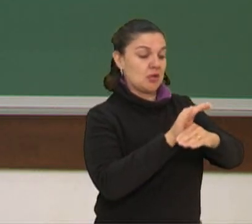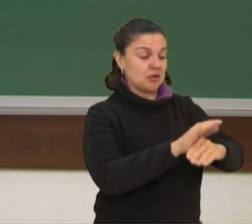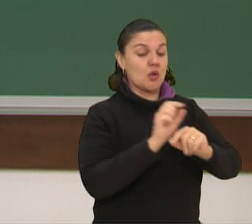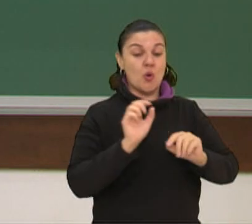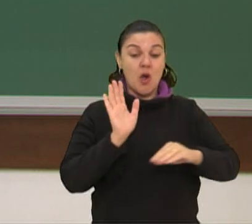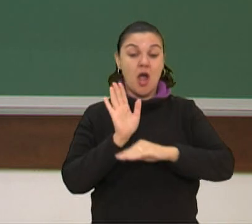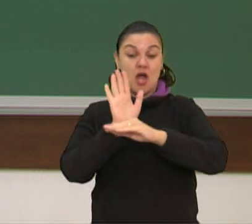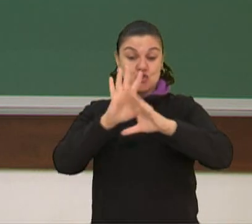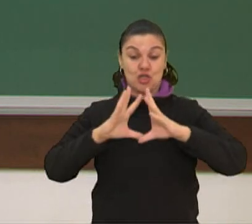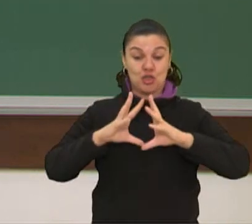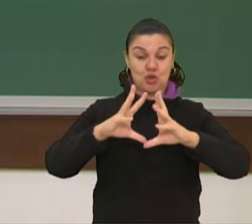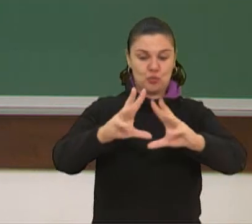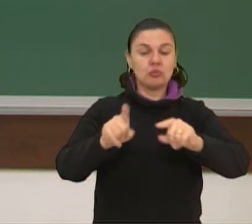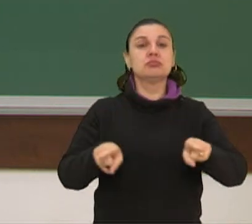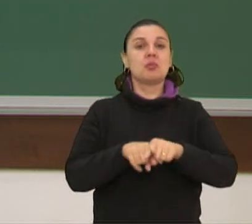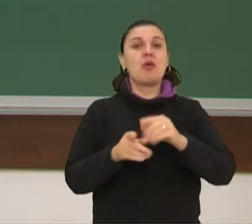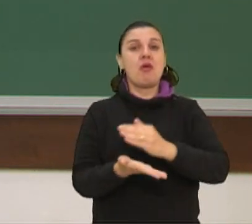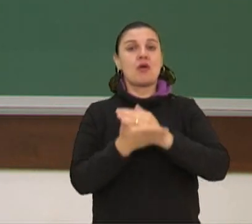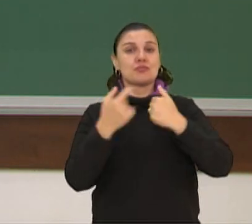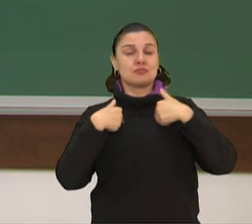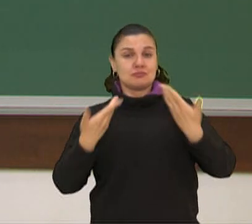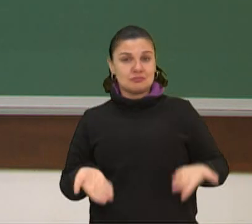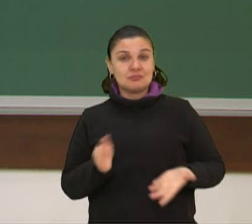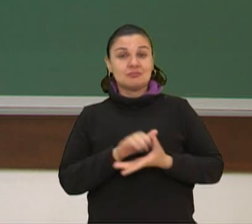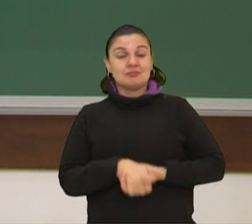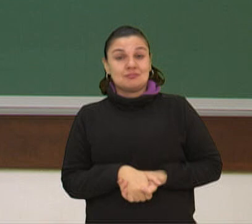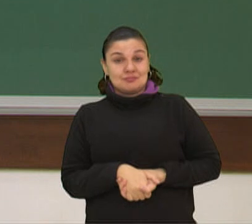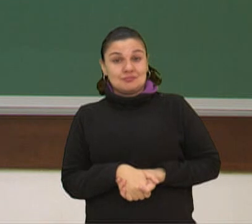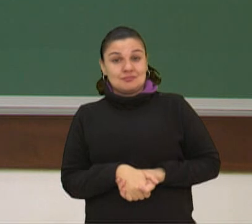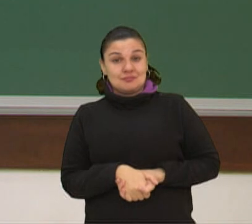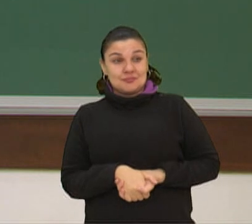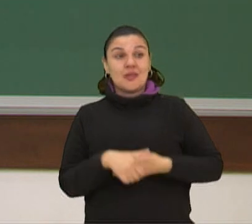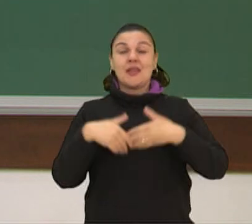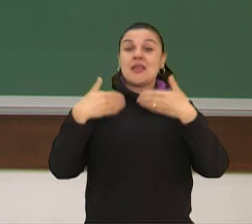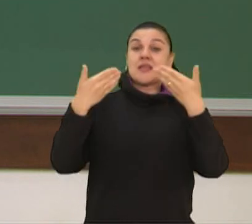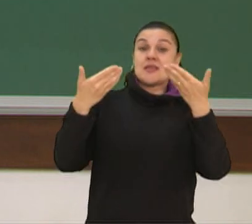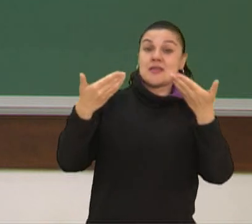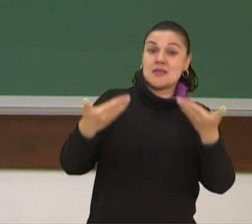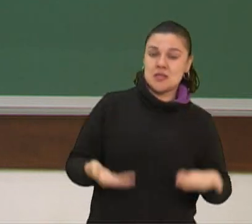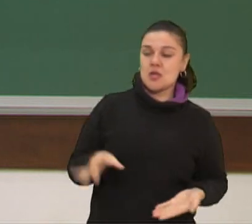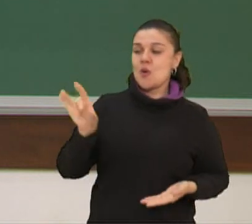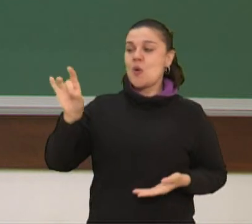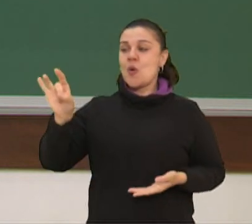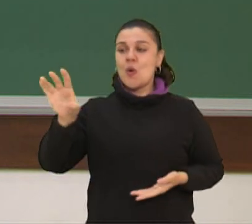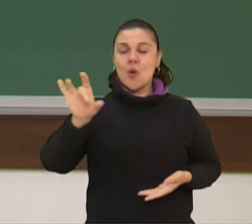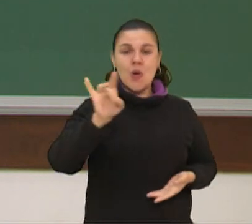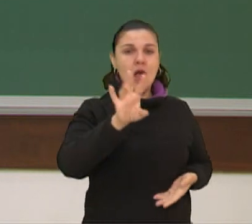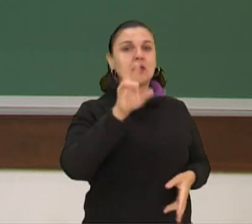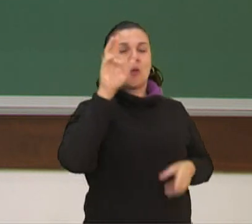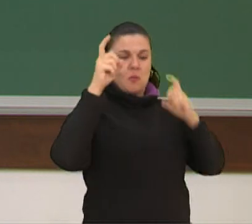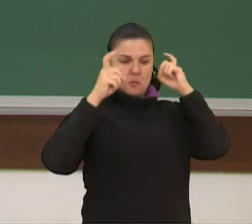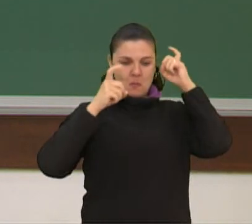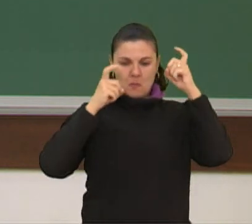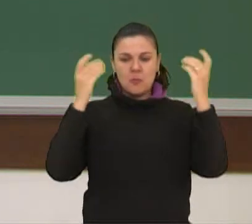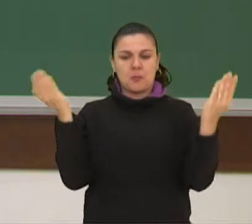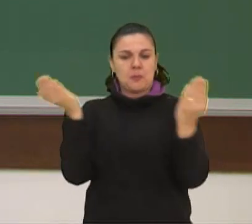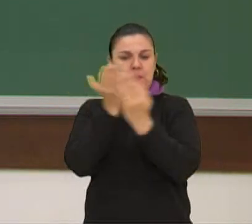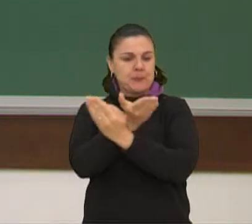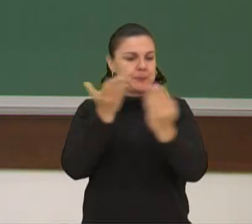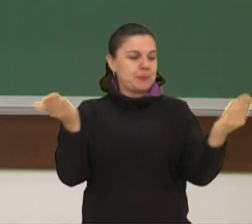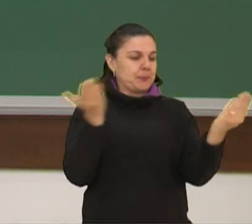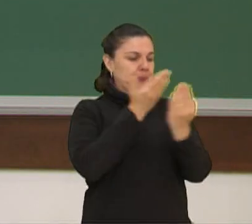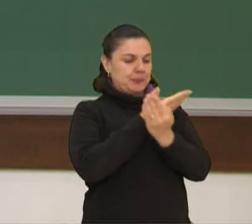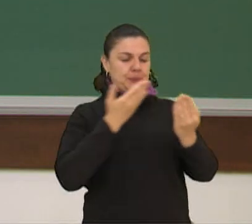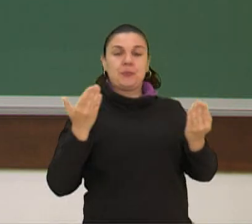essa frase. Se cada um prestar atenção no todo e ajudar o próximo, ajudar